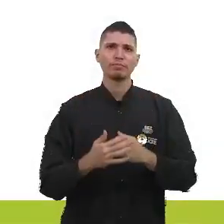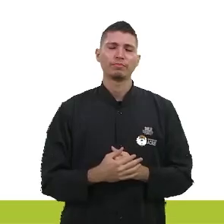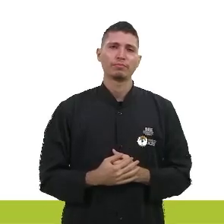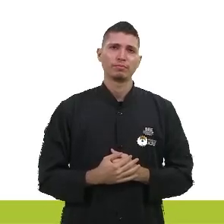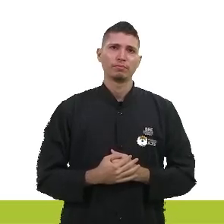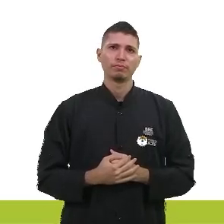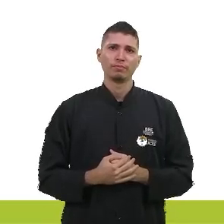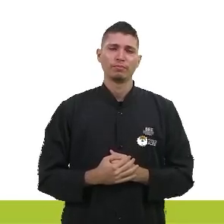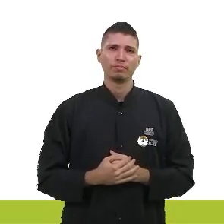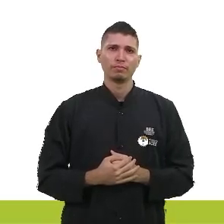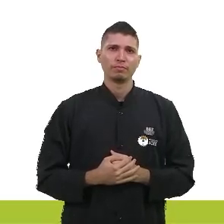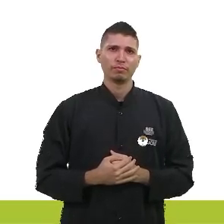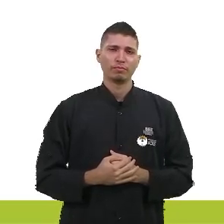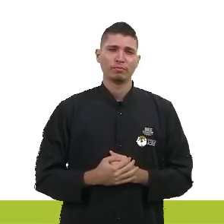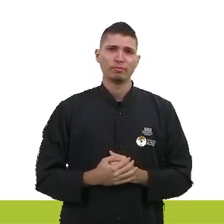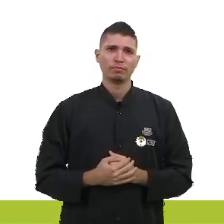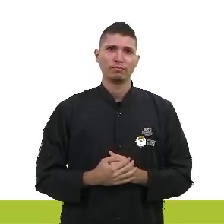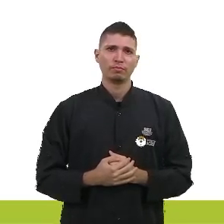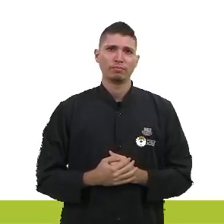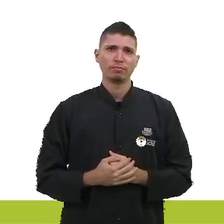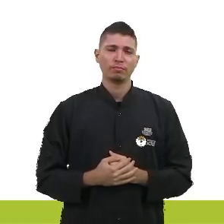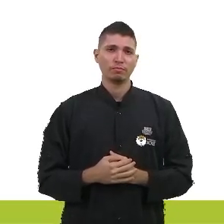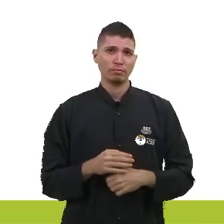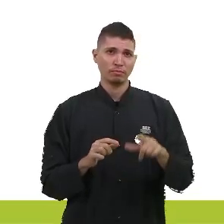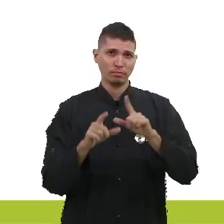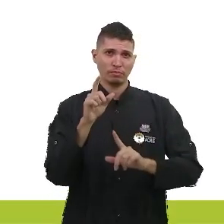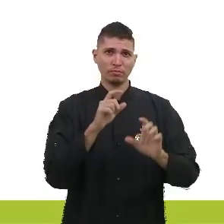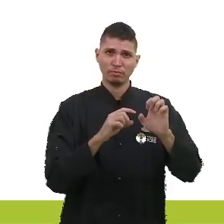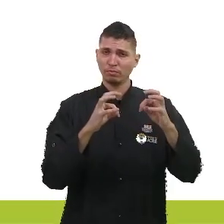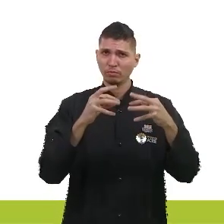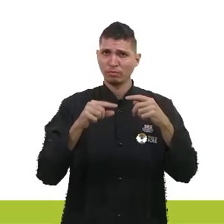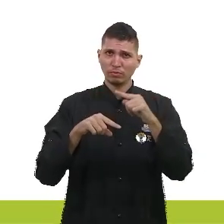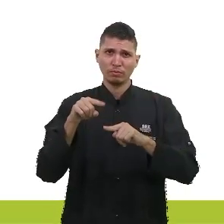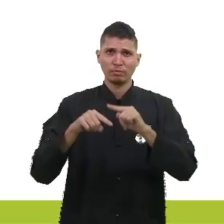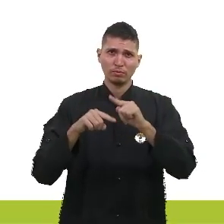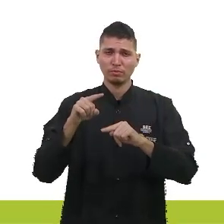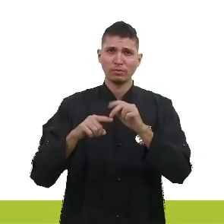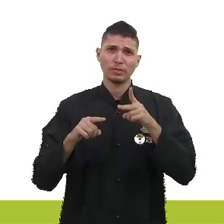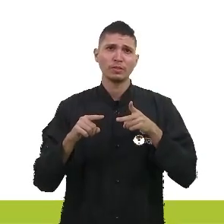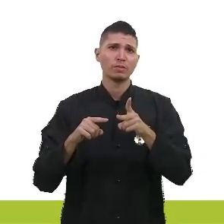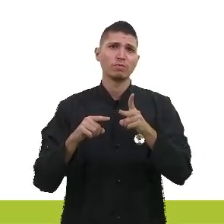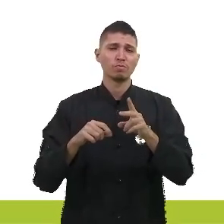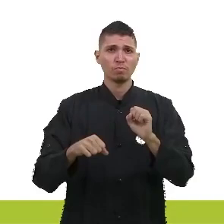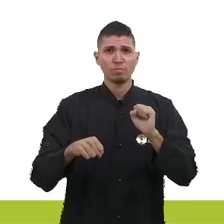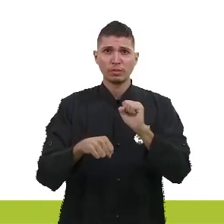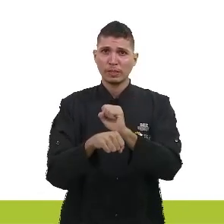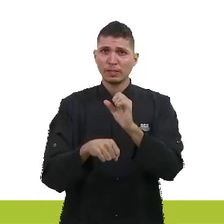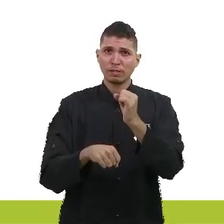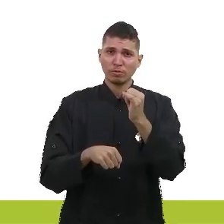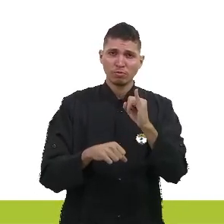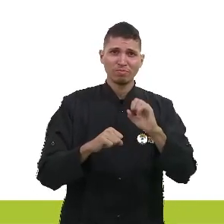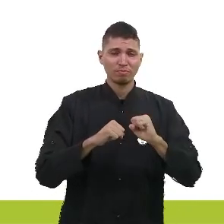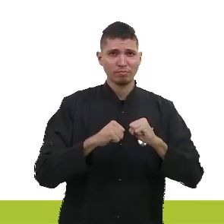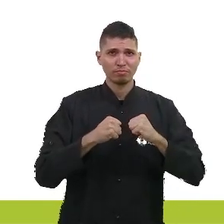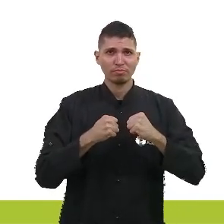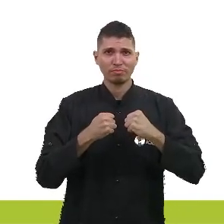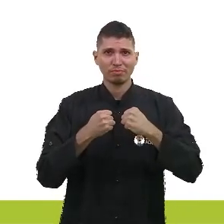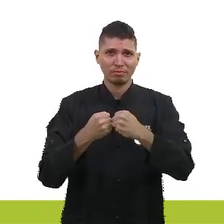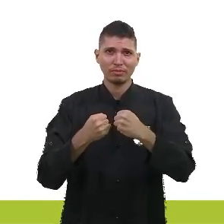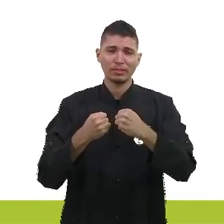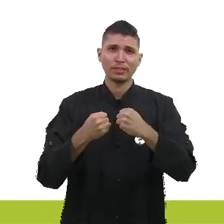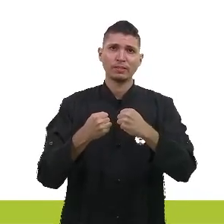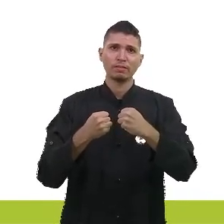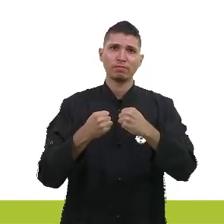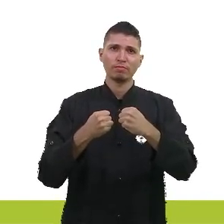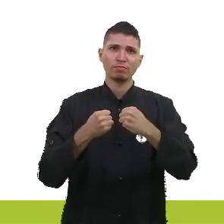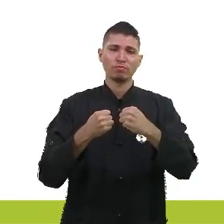Então, a gente descarta aqui também. Na E, todo corpo tende a continuar em repouso se o somatório das forças atuantes sobre